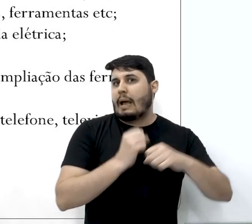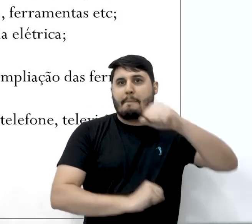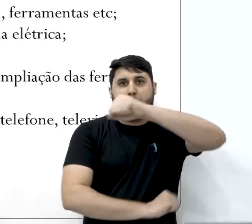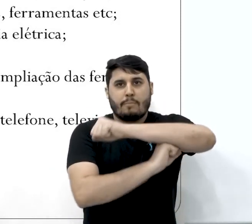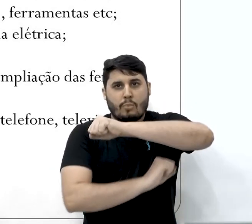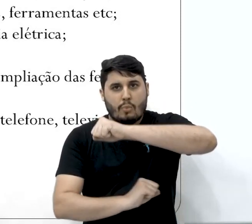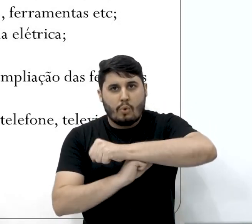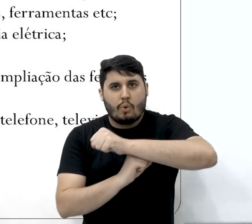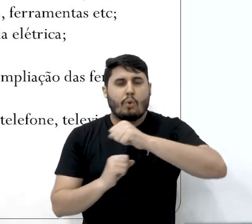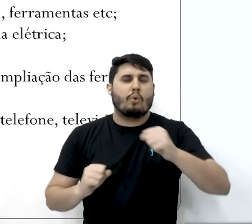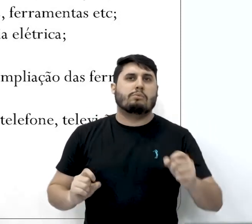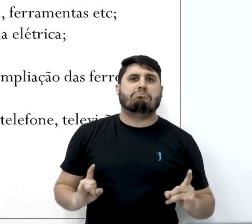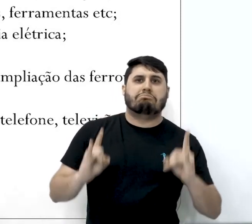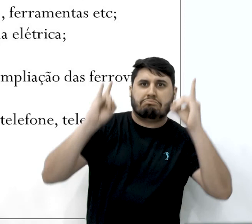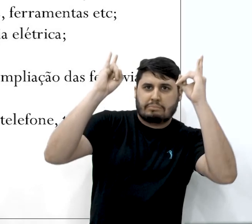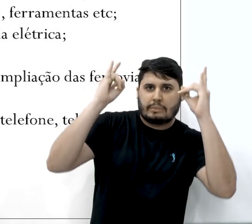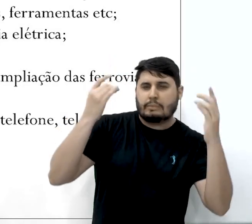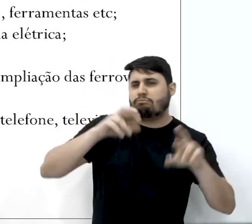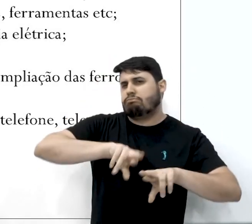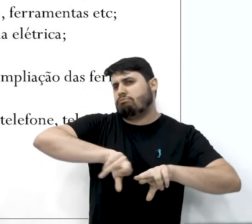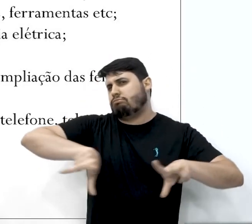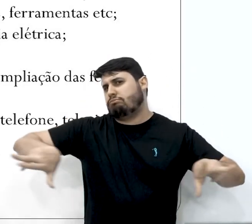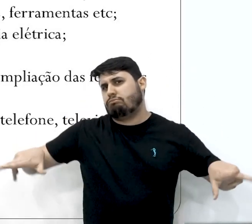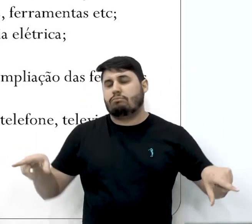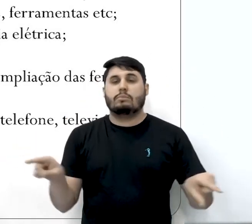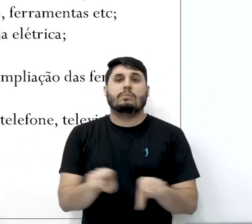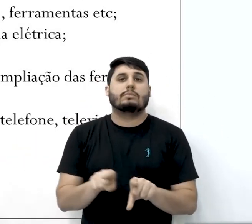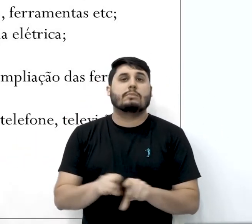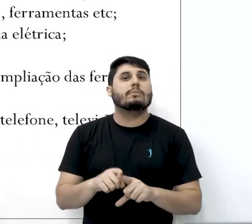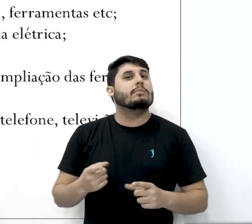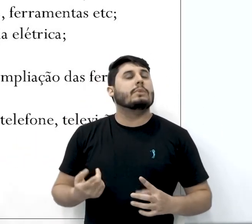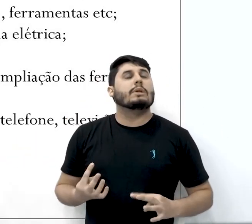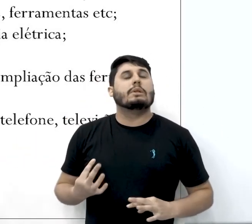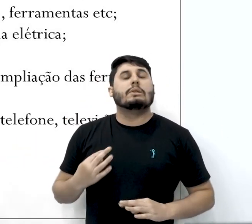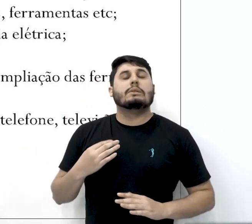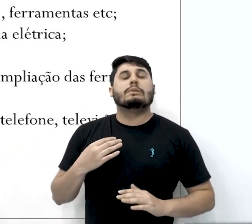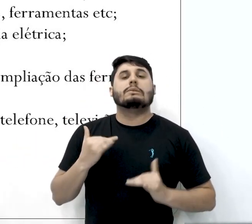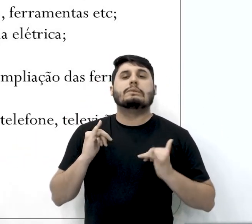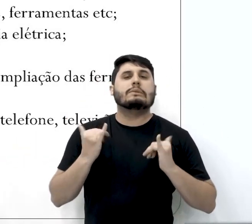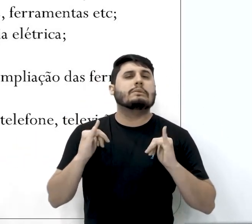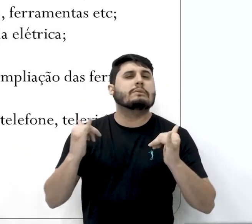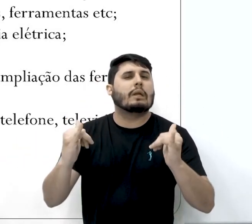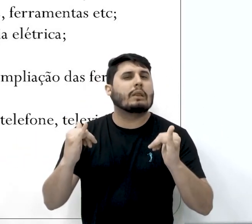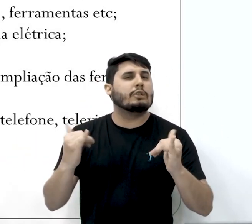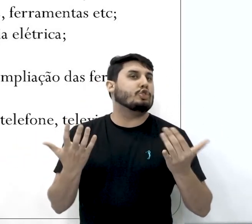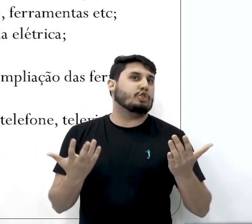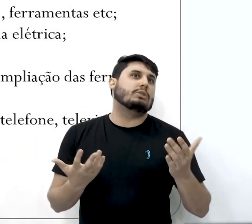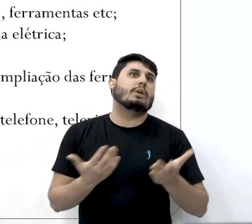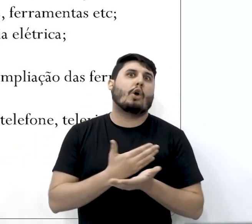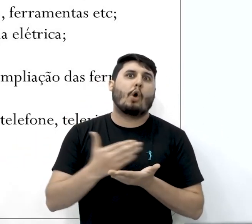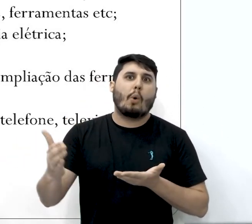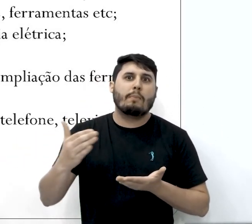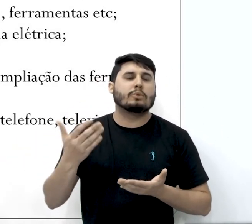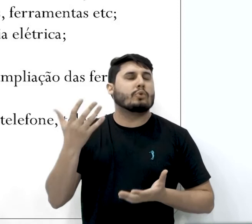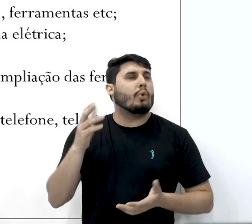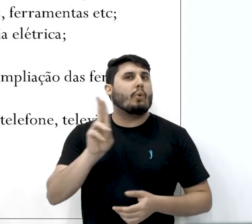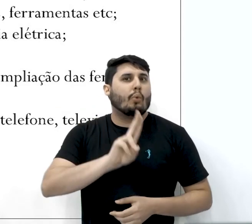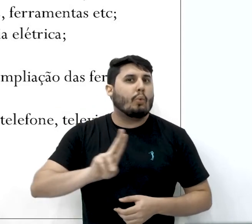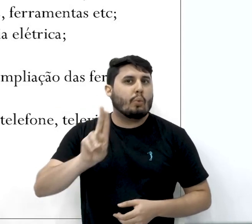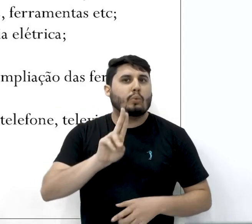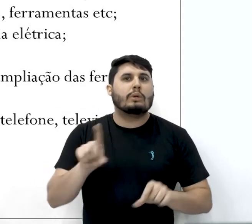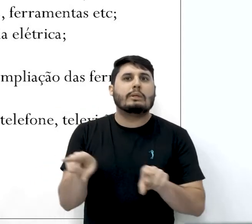trilhos, etc. Desenvolvimento técnico da produção da energia elétrica, não é? Nós tivemos também a invenção da